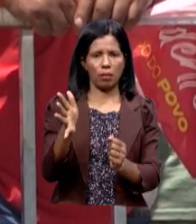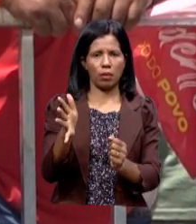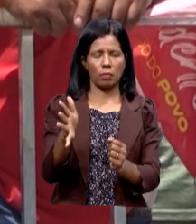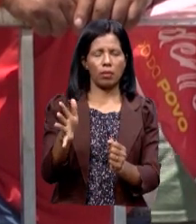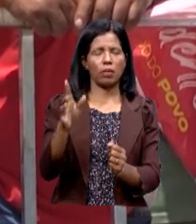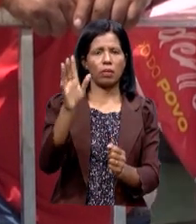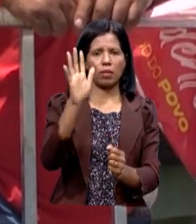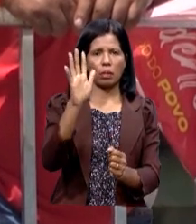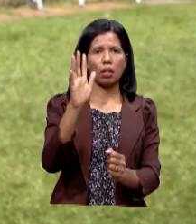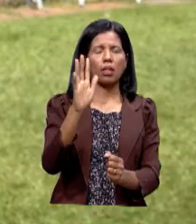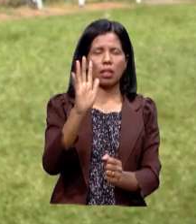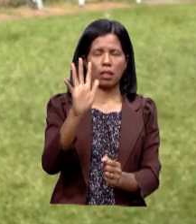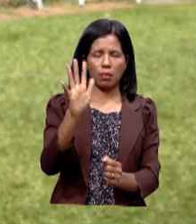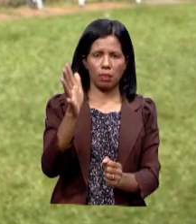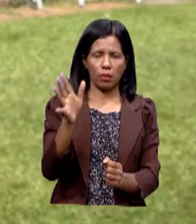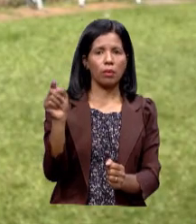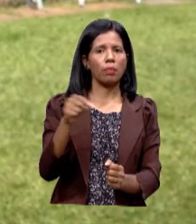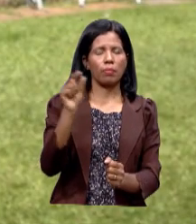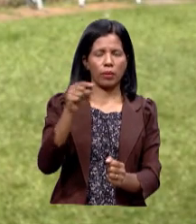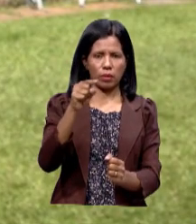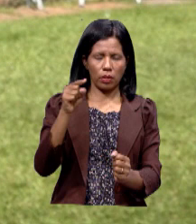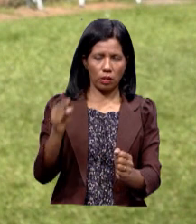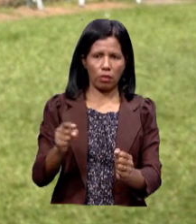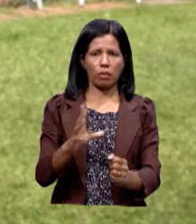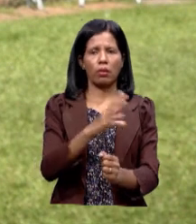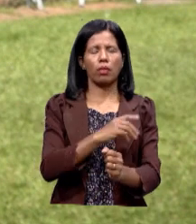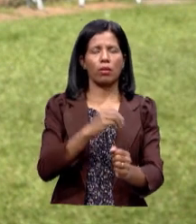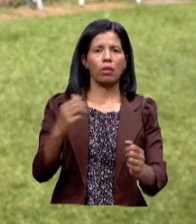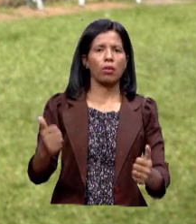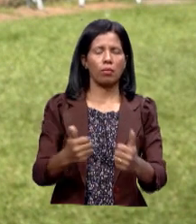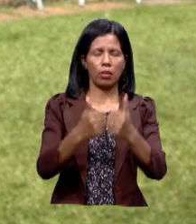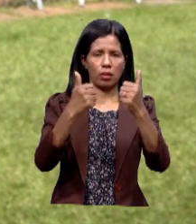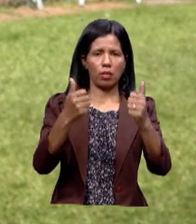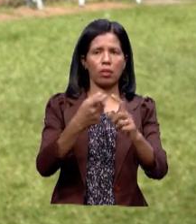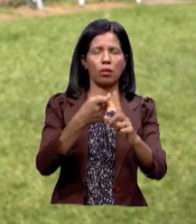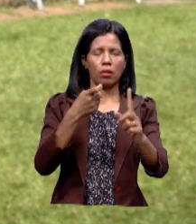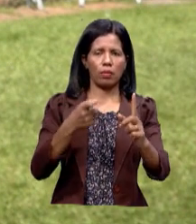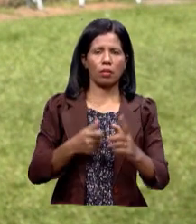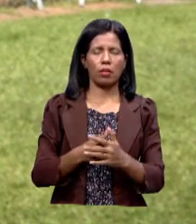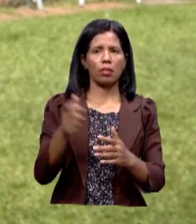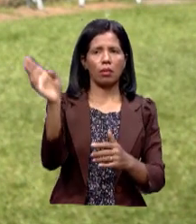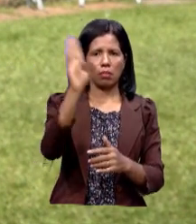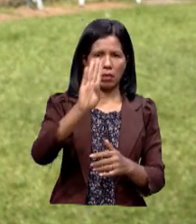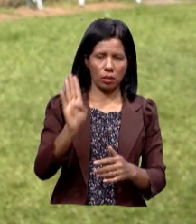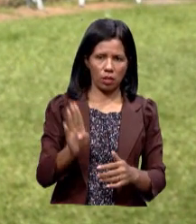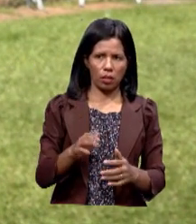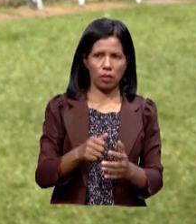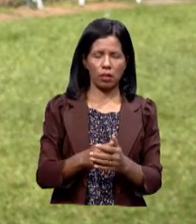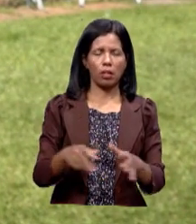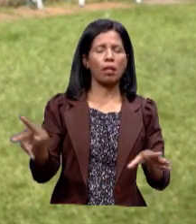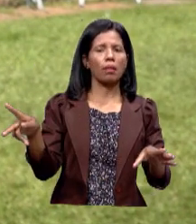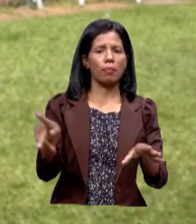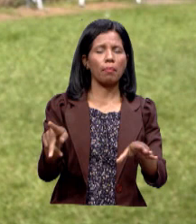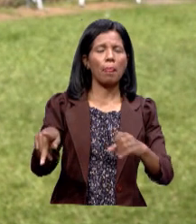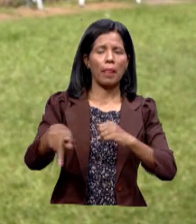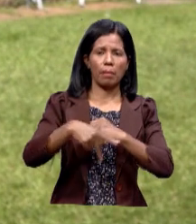50.9% husi nia competitor e husi iha Brasil iha partido tolu